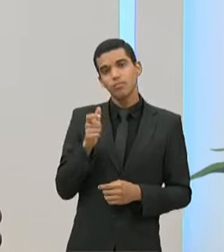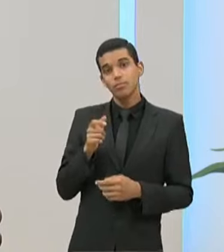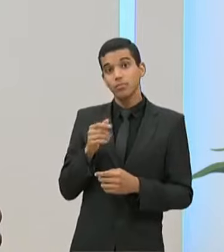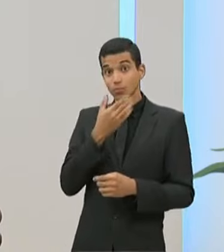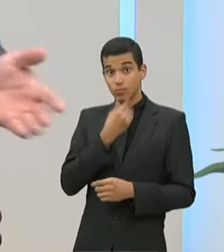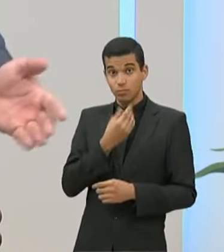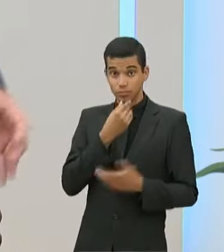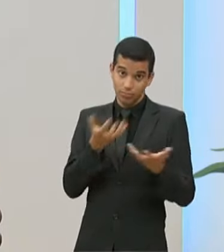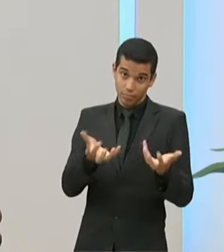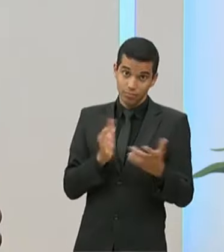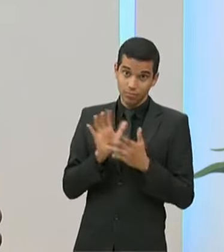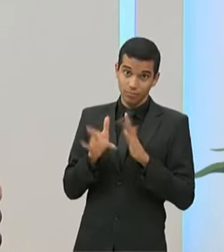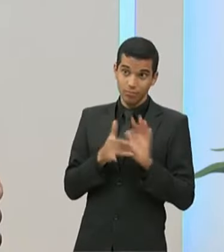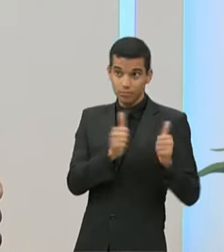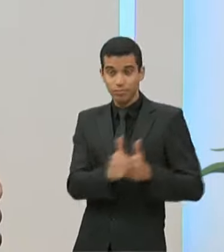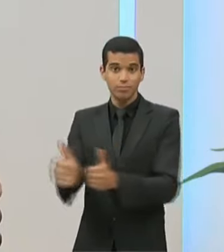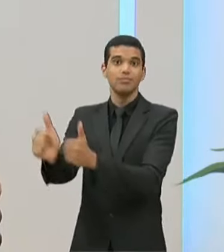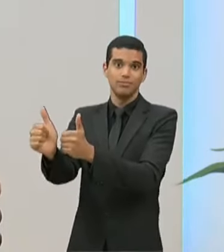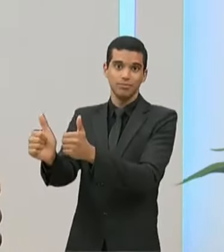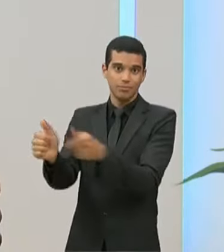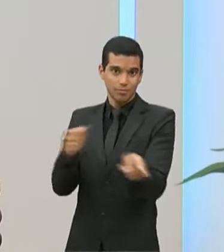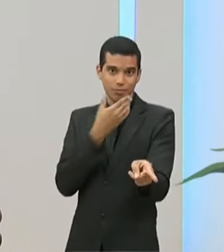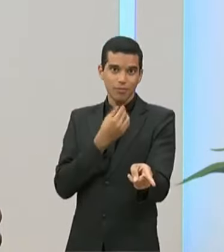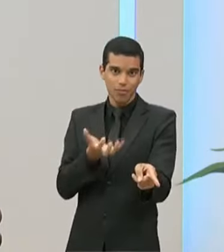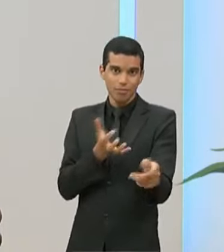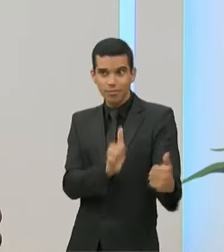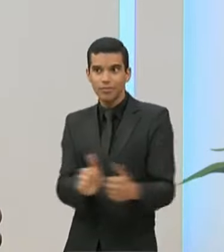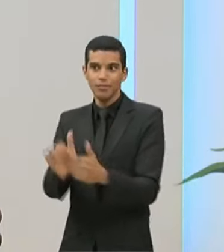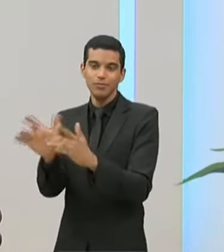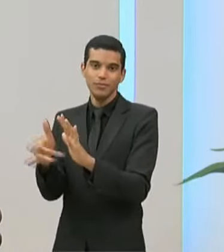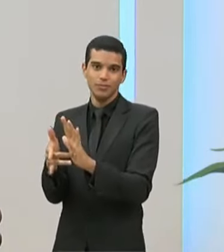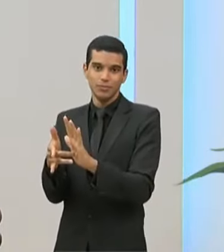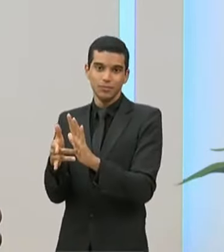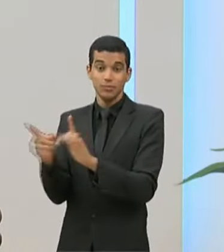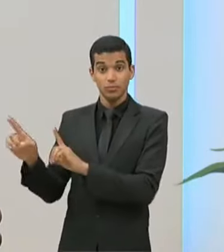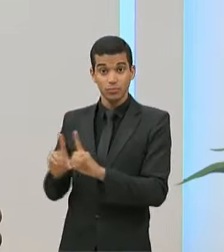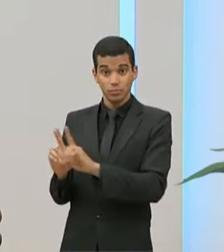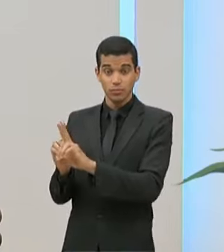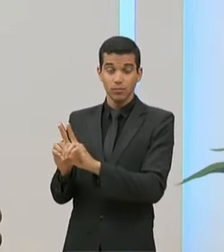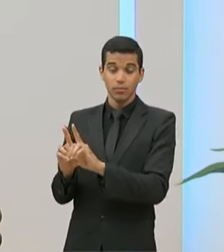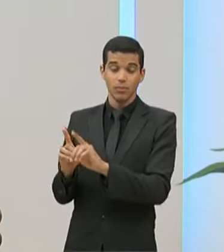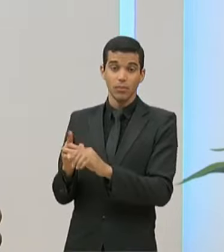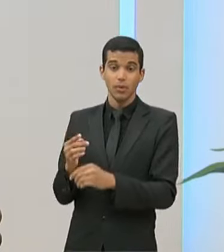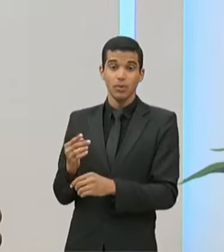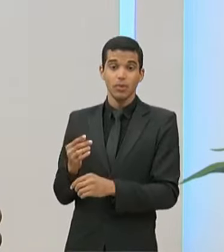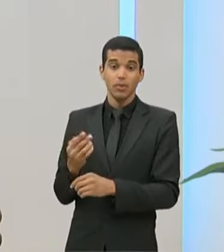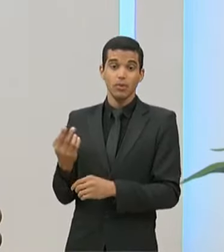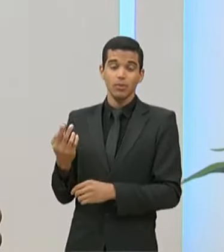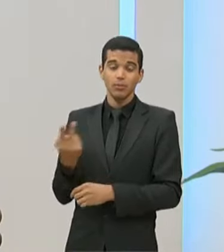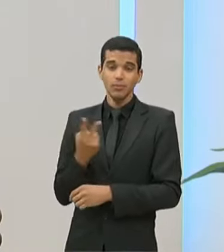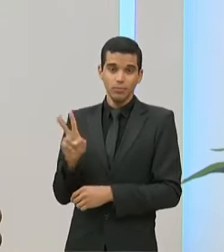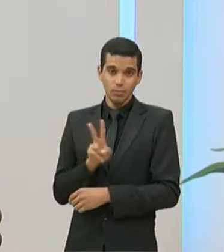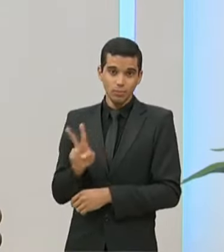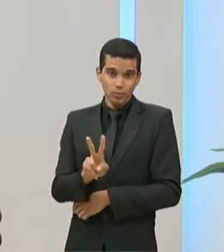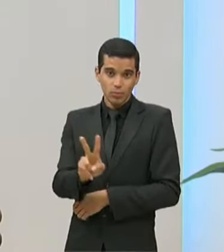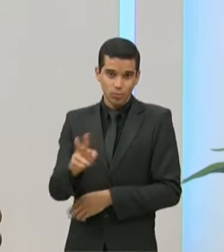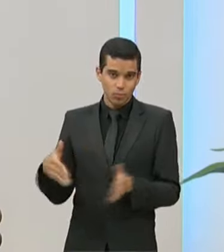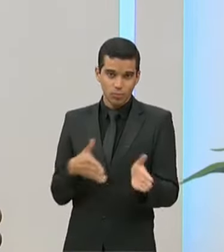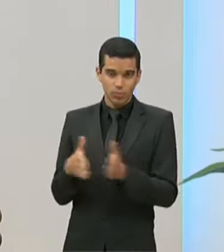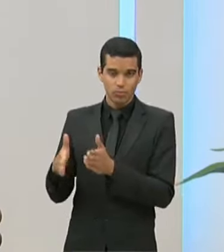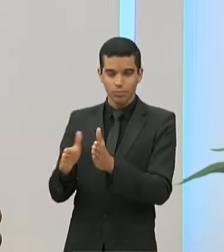boa é estar pertinho de Jesus, né? Os discípulos que estavam no caminho de Emaús, fica conosco mais